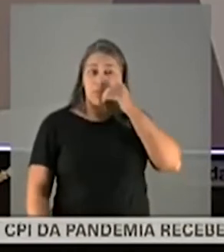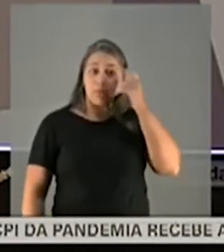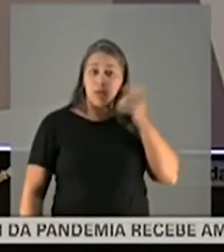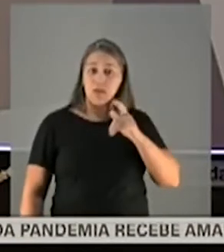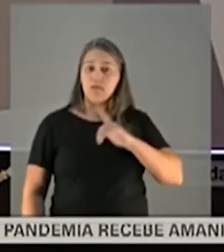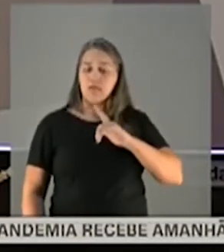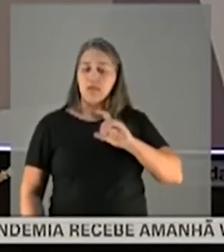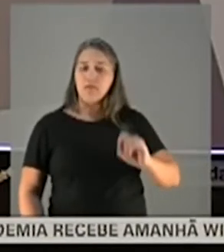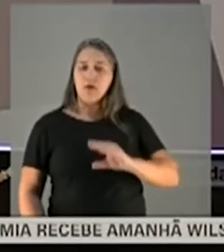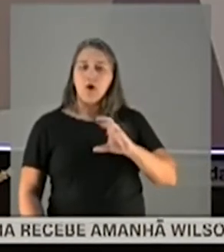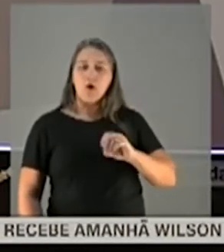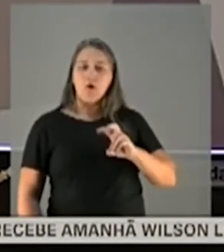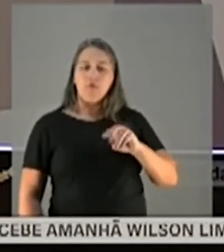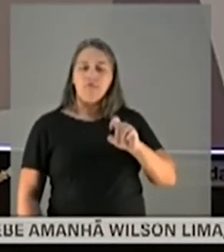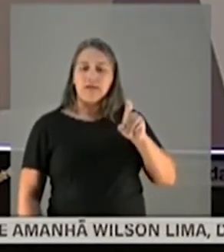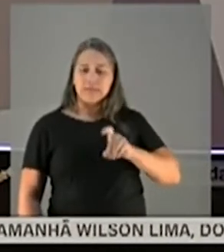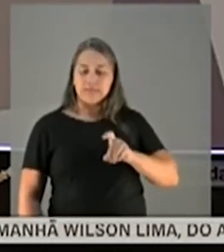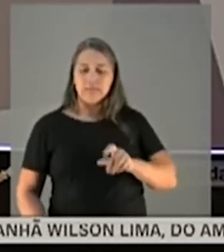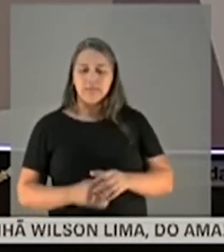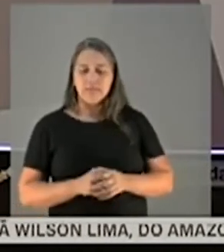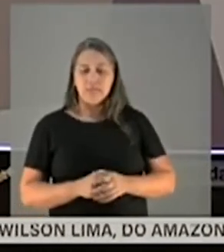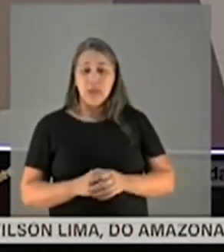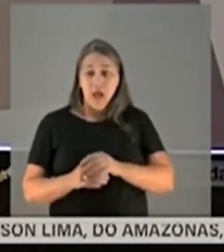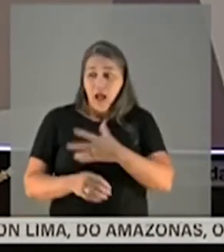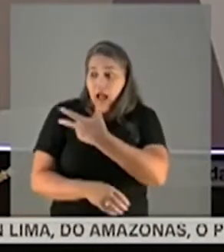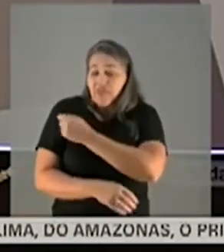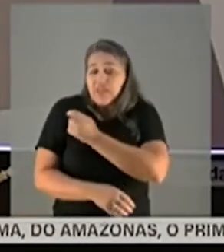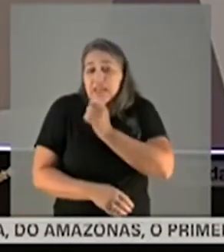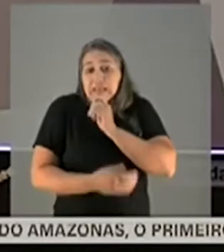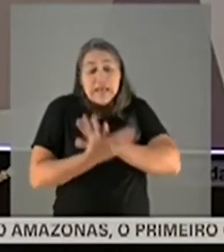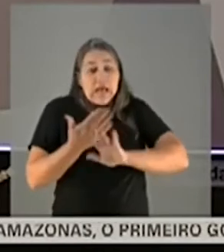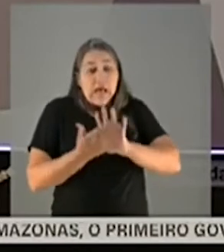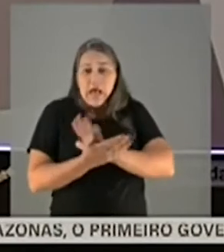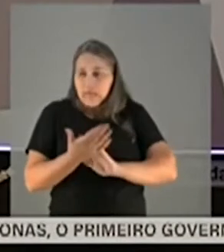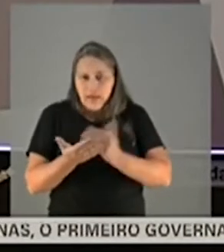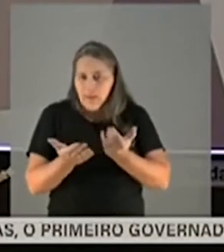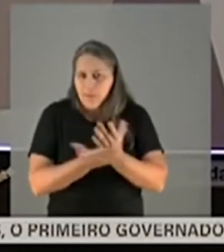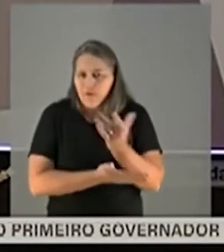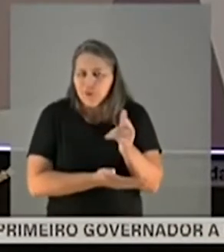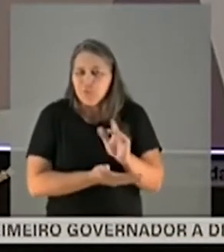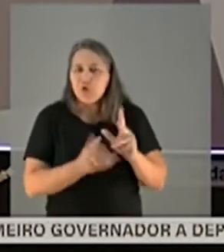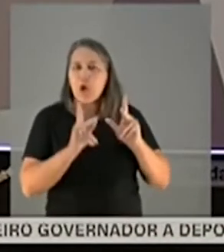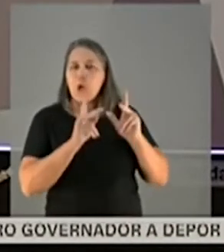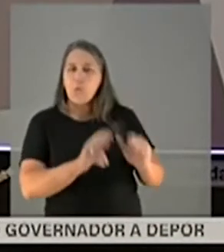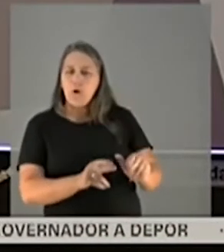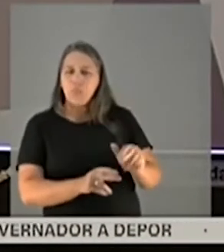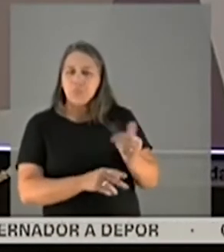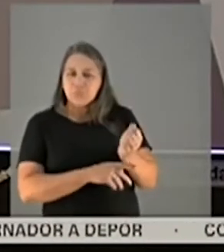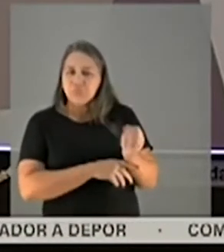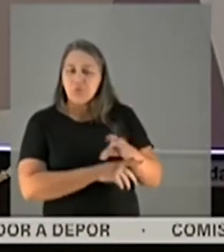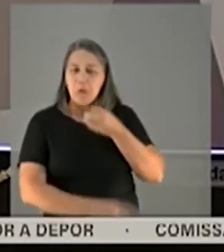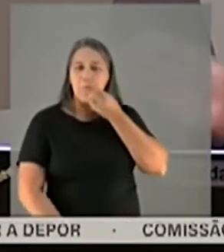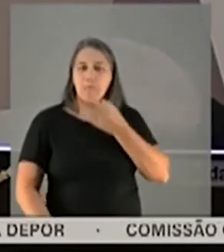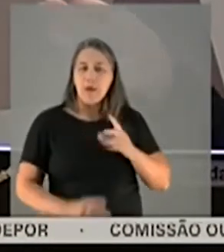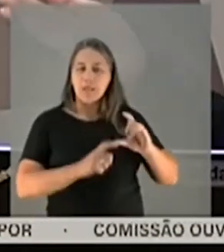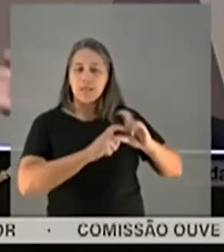sobre a Covaxin, que é uma vacina ainda não aprovada, sem a eficácia que tem a da Pfizer e que teve um